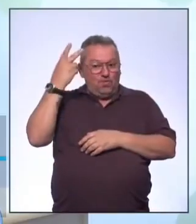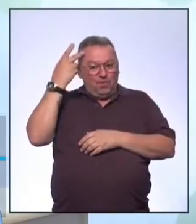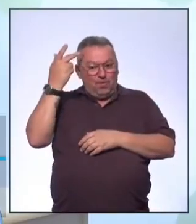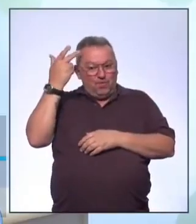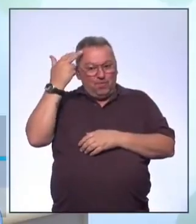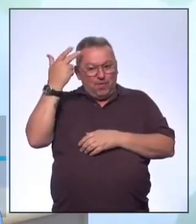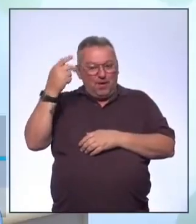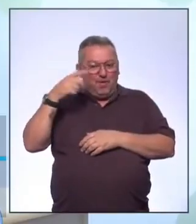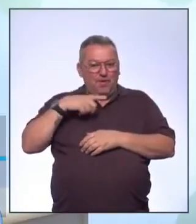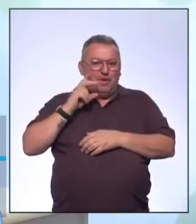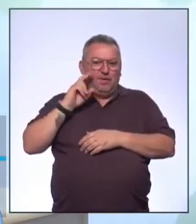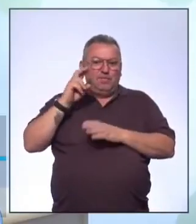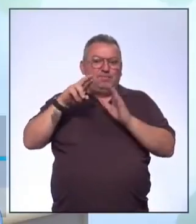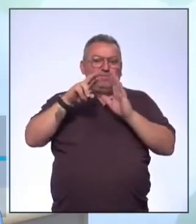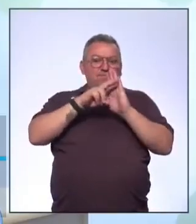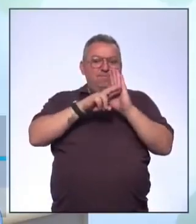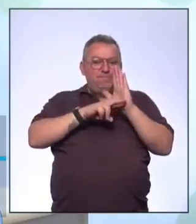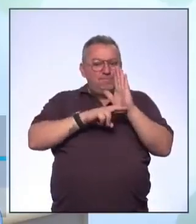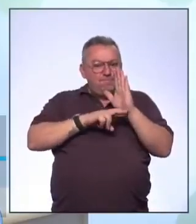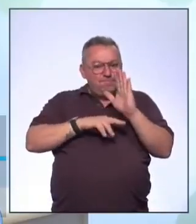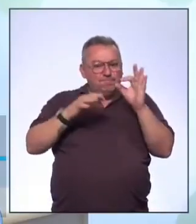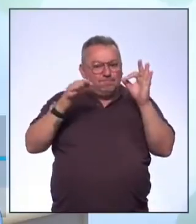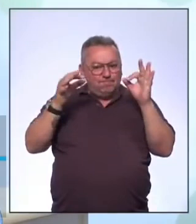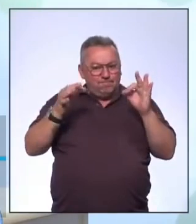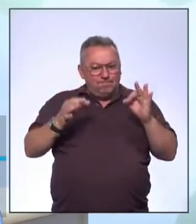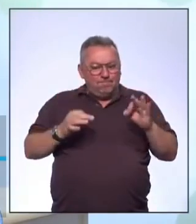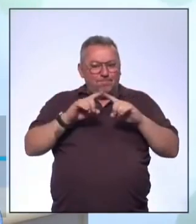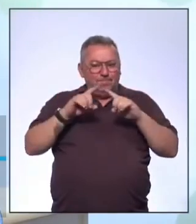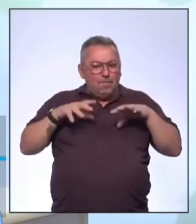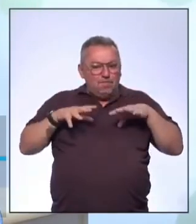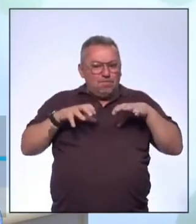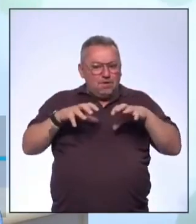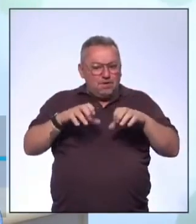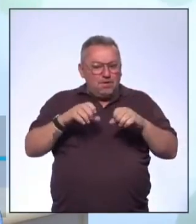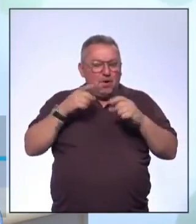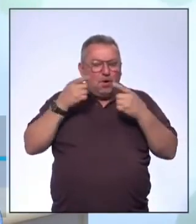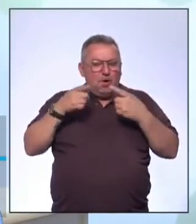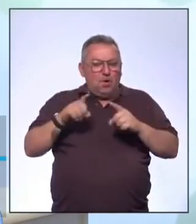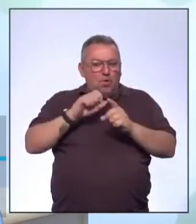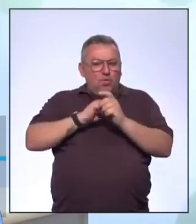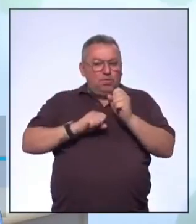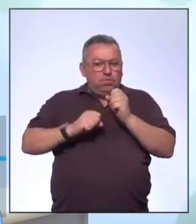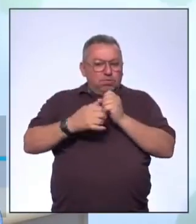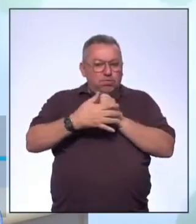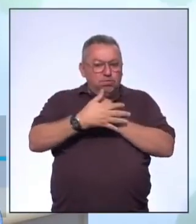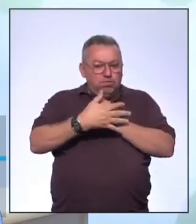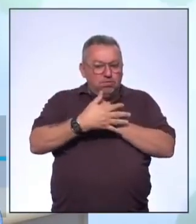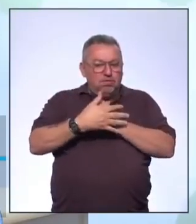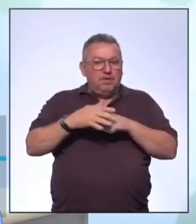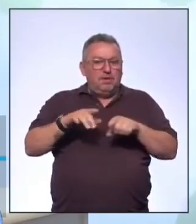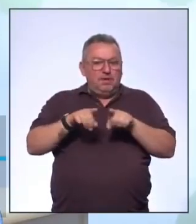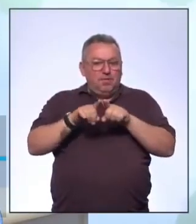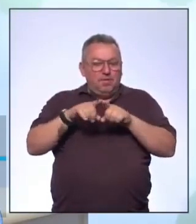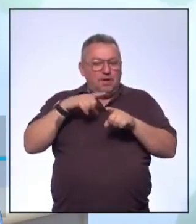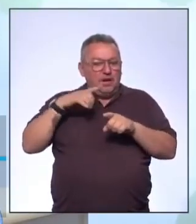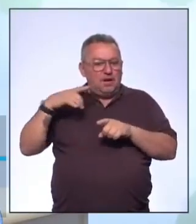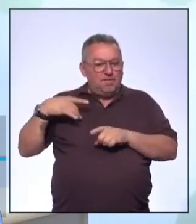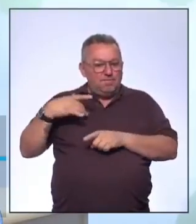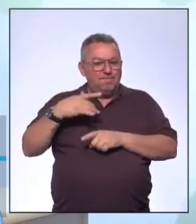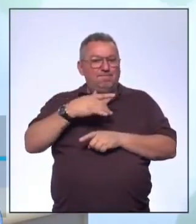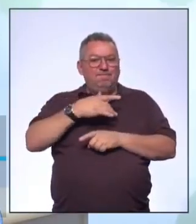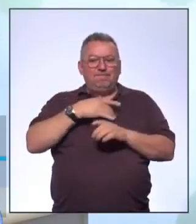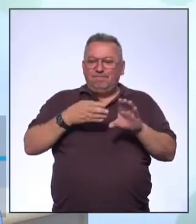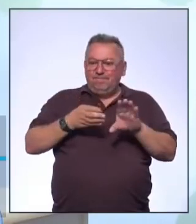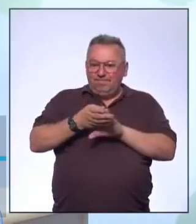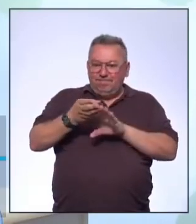temos que seguir todas as regras, todas as normas estabelecidas aí pela saúde, né? Nós dependemos muito dessas